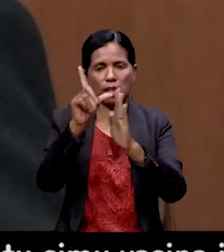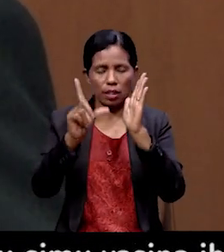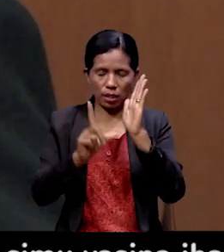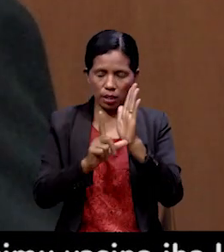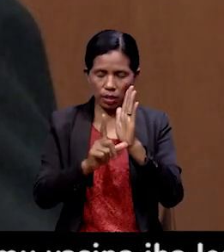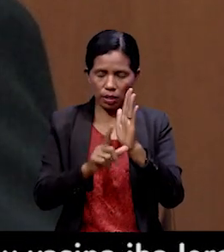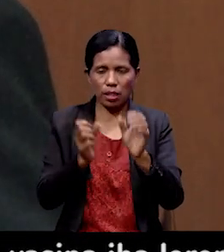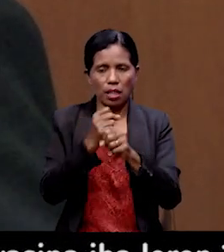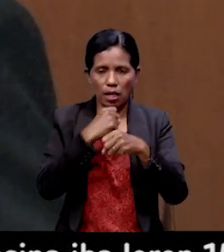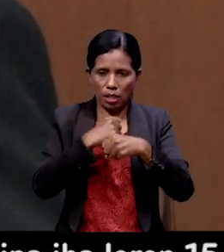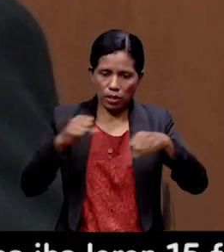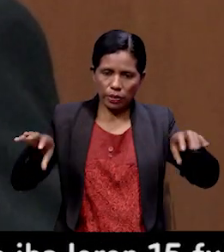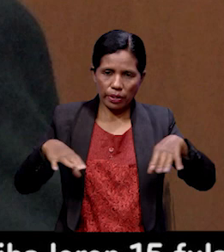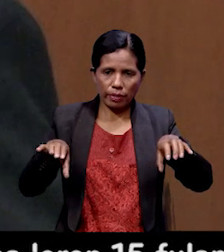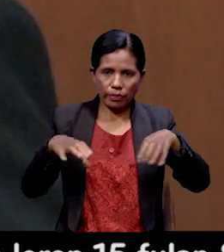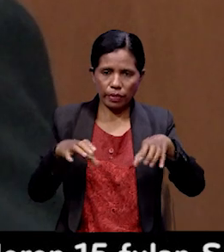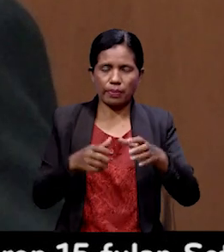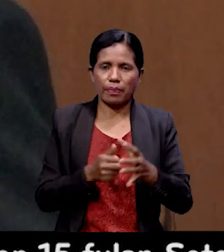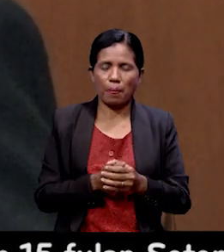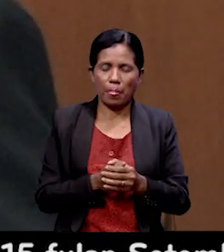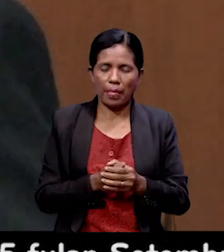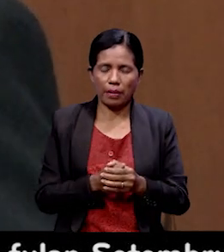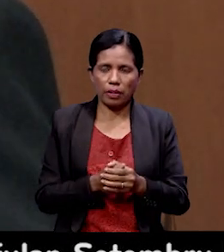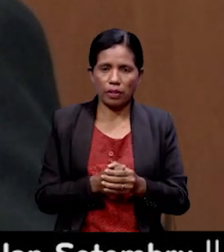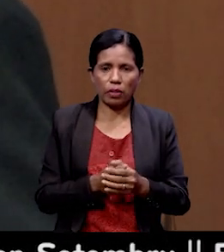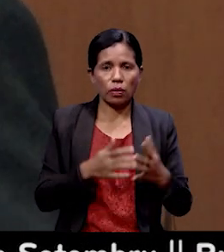há o serviço, lá ramos,